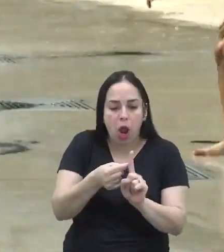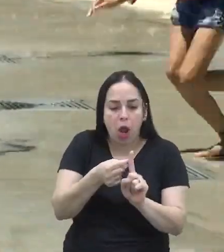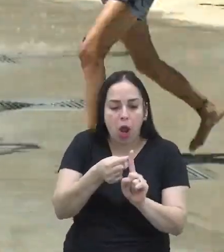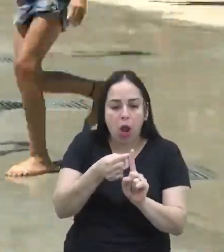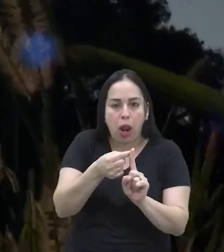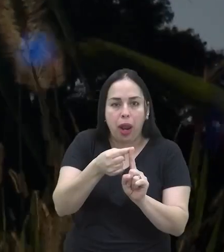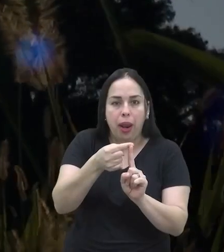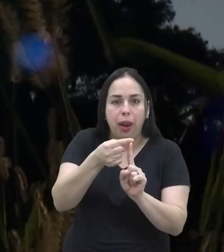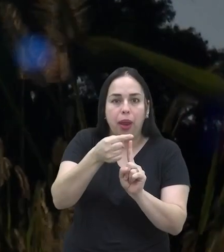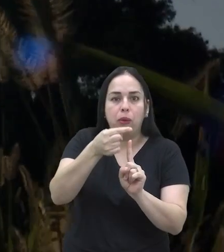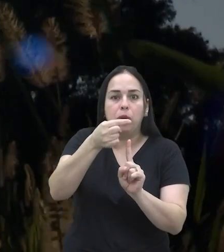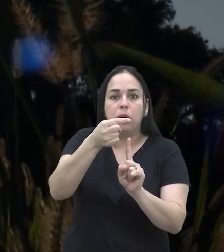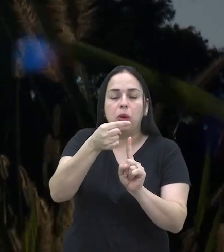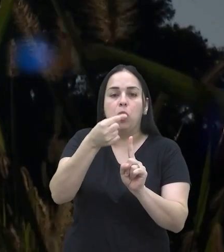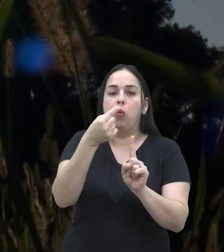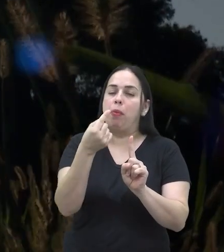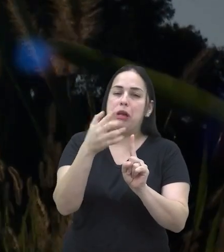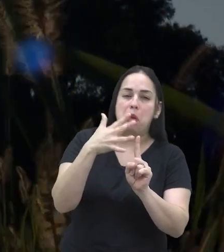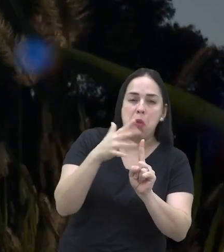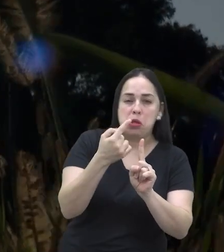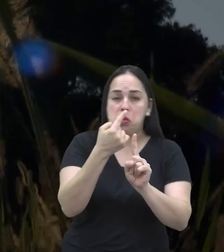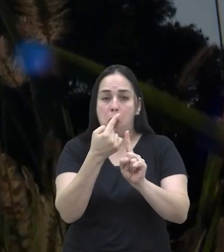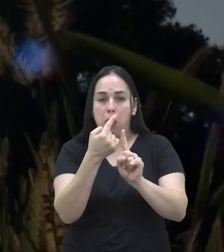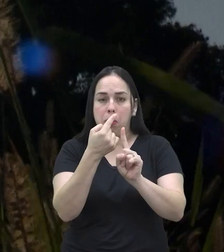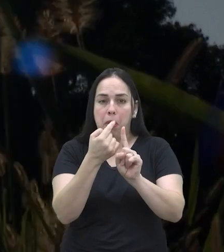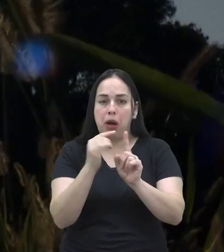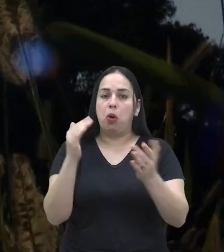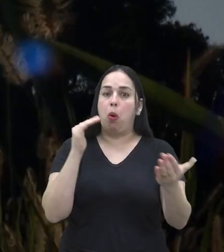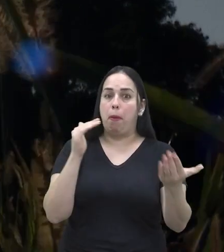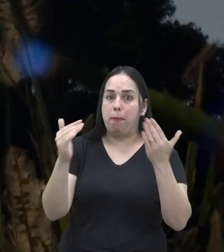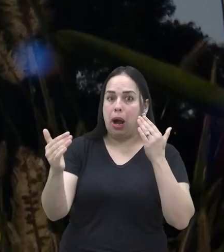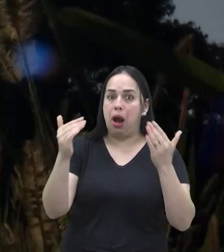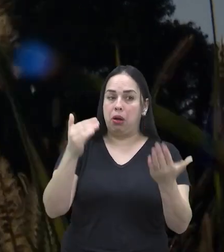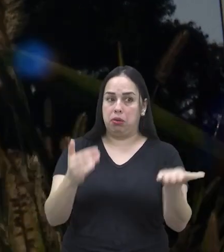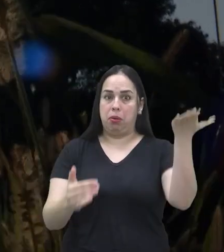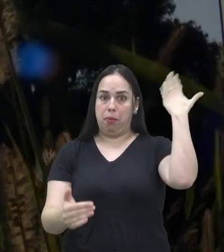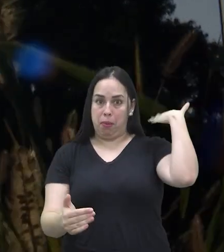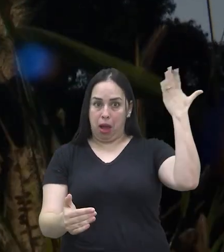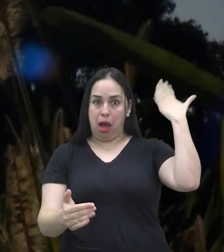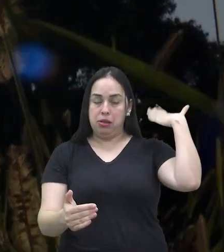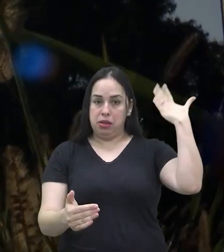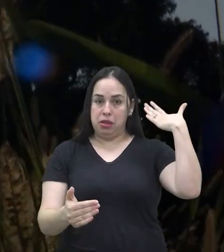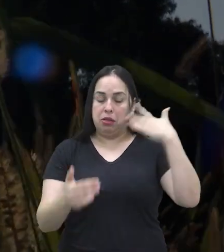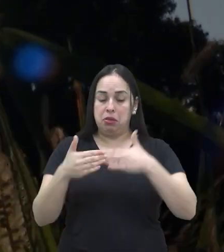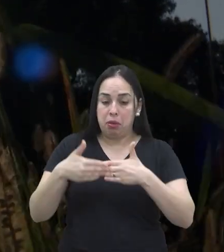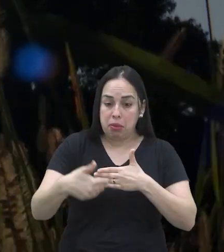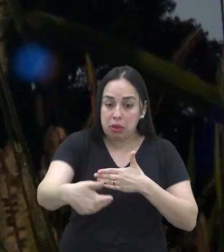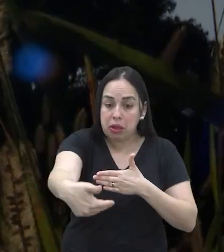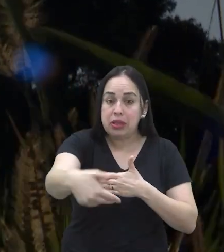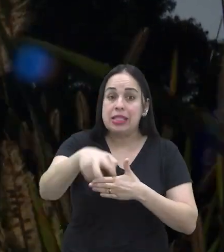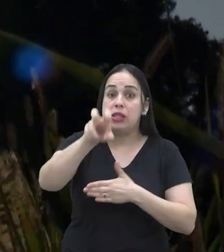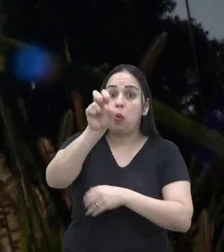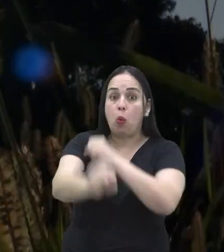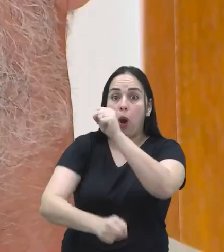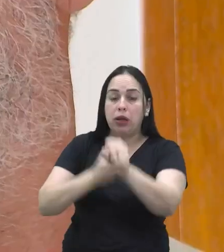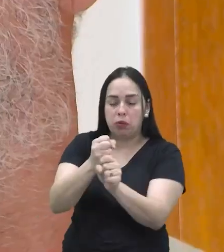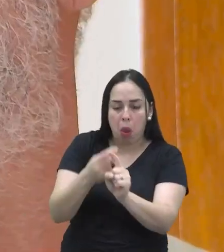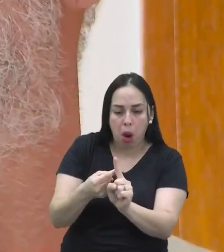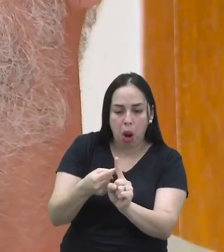média global exceda 1,5 grau em relação aos níveis pré-industriais nos próximos 5